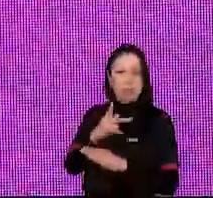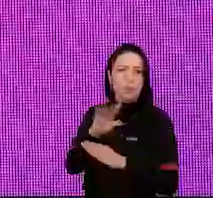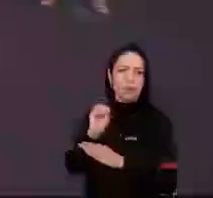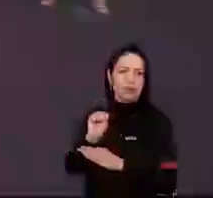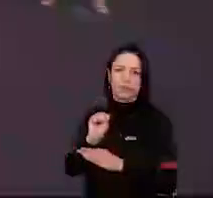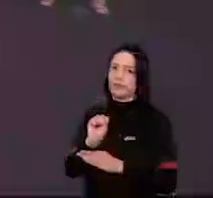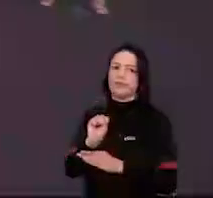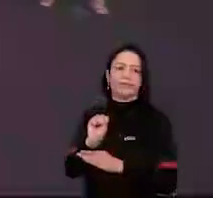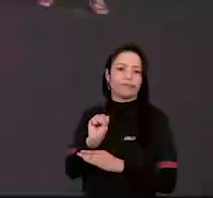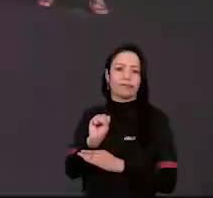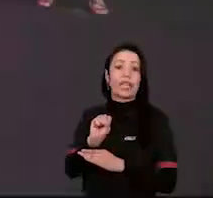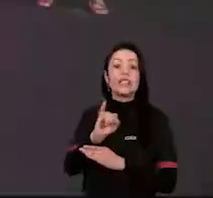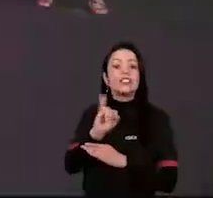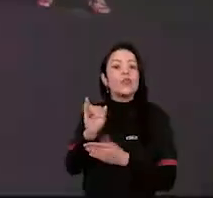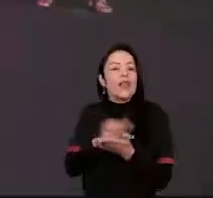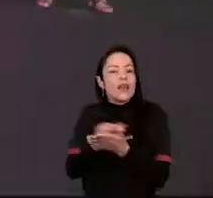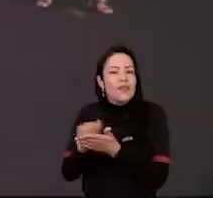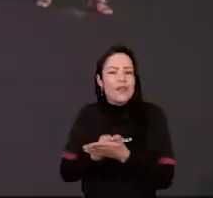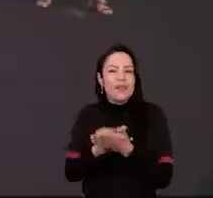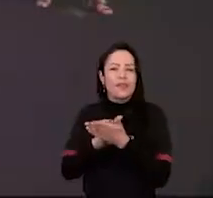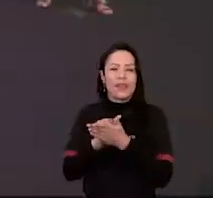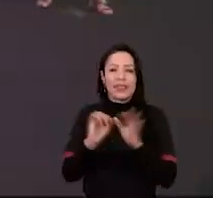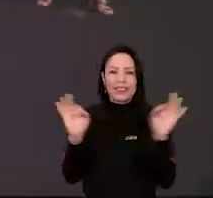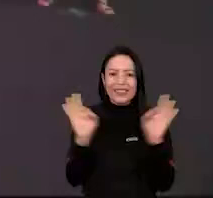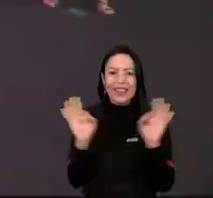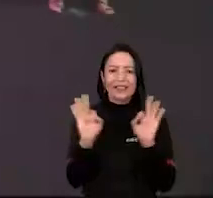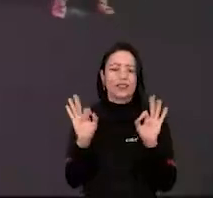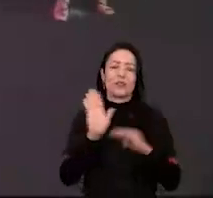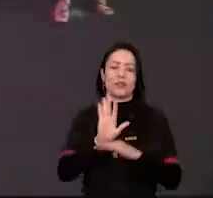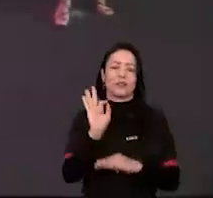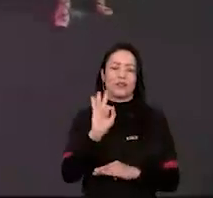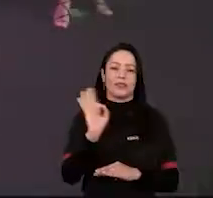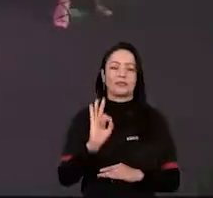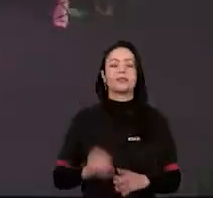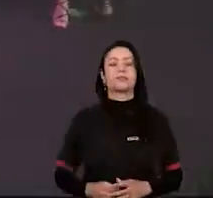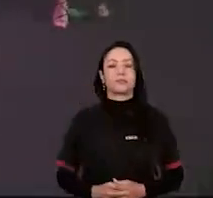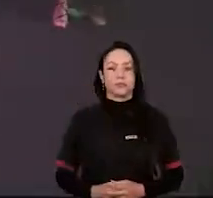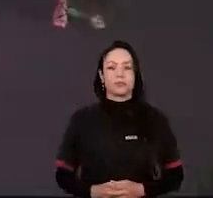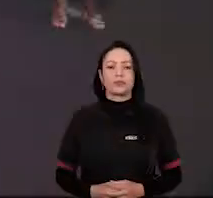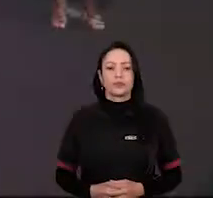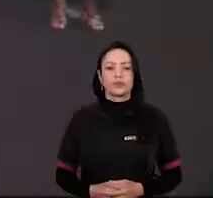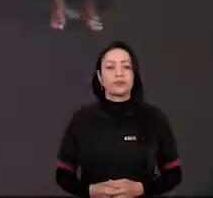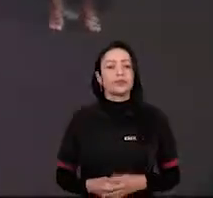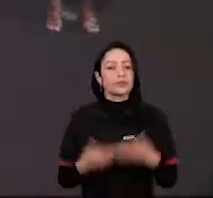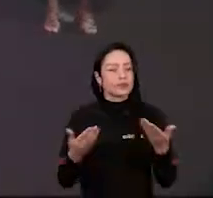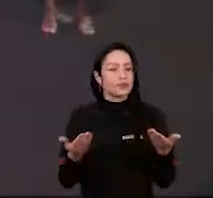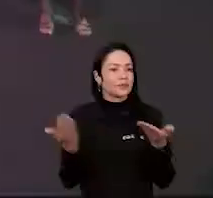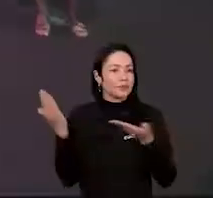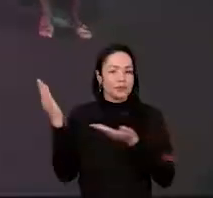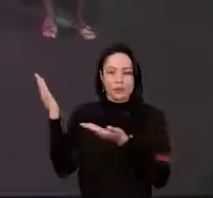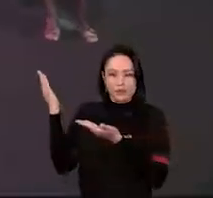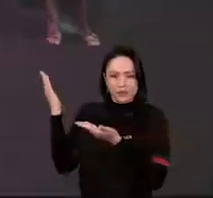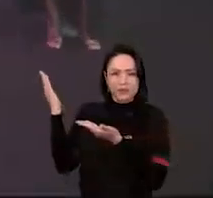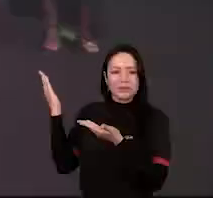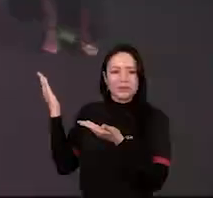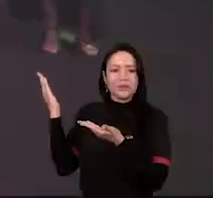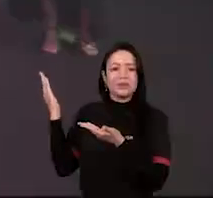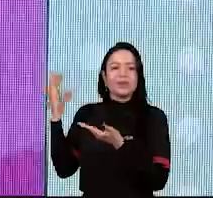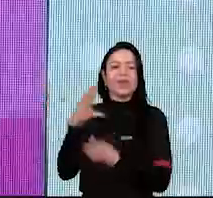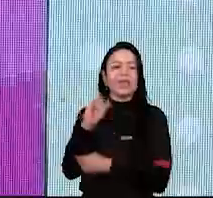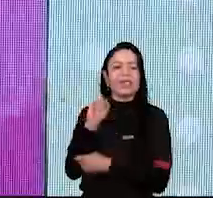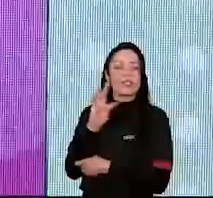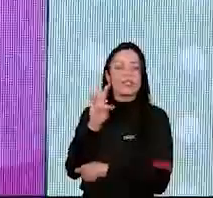Exatamente. Então, se você não lavar, não tirar todo esse processo, não vai acontecer nada. Não adianta. Então, a gente trouxe aqui algumas imagens de